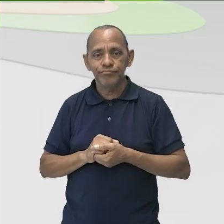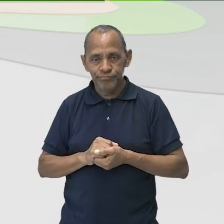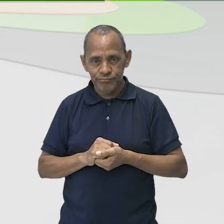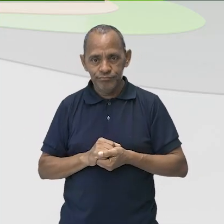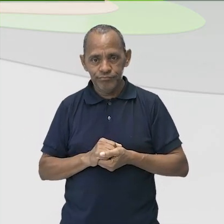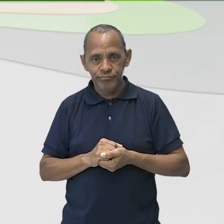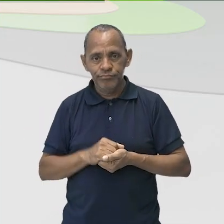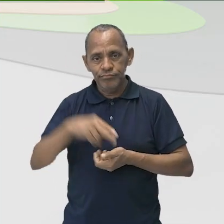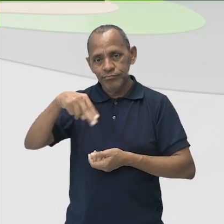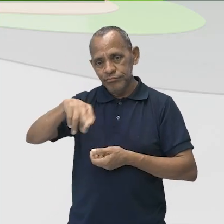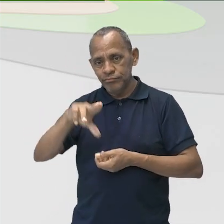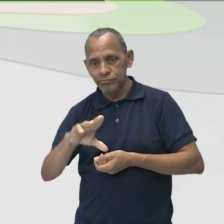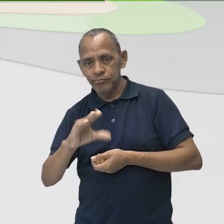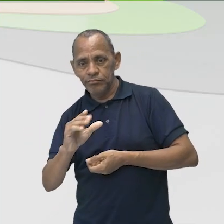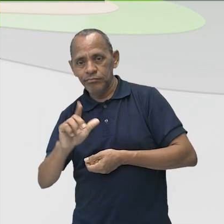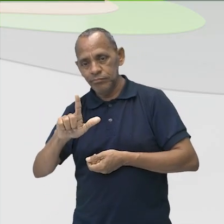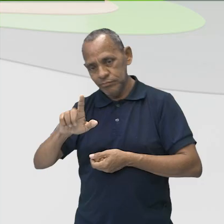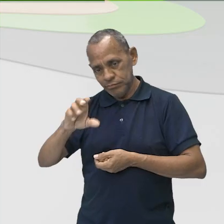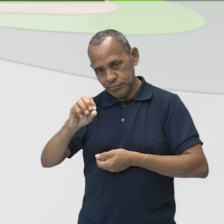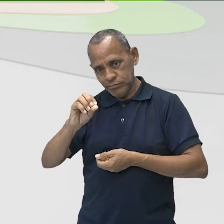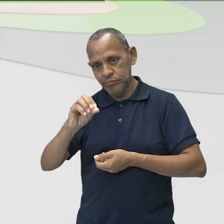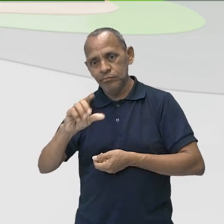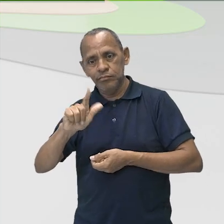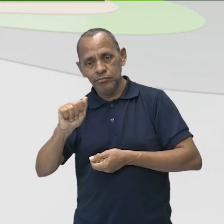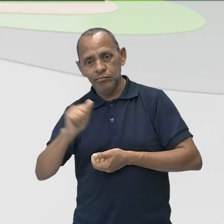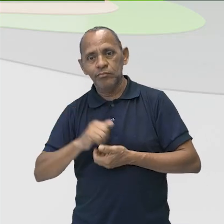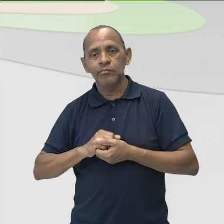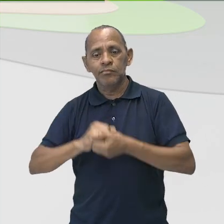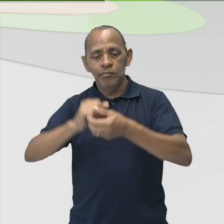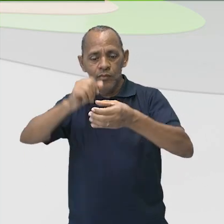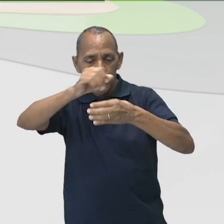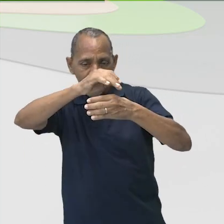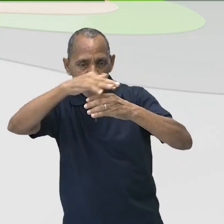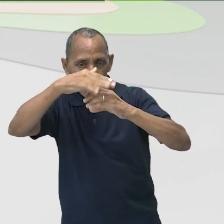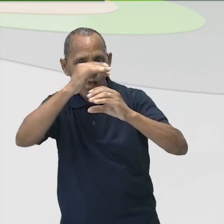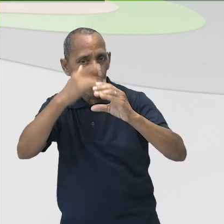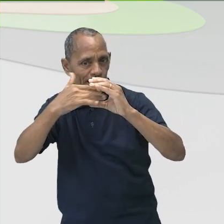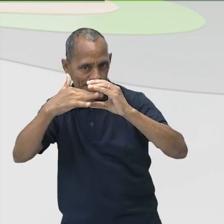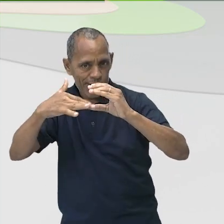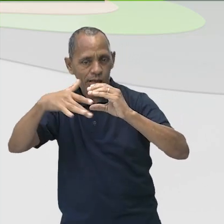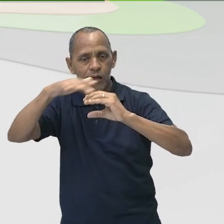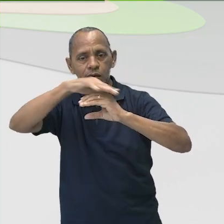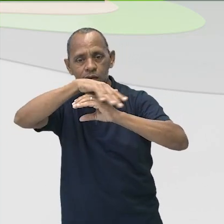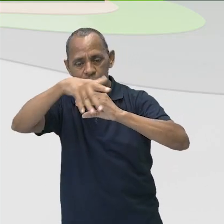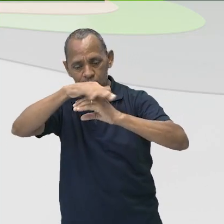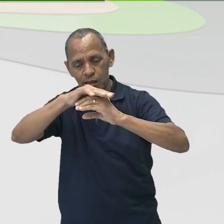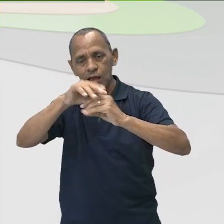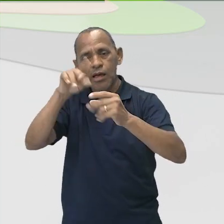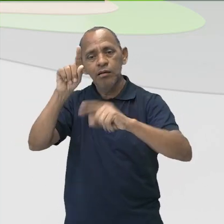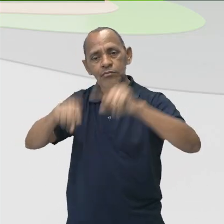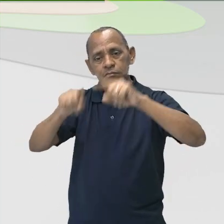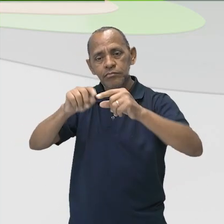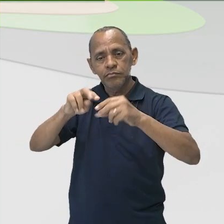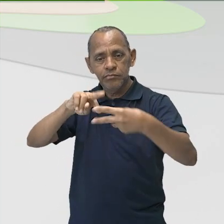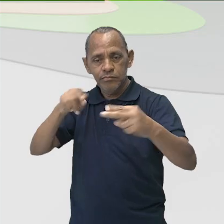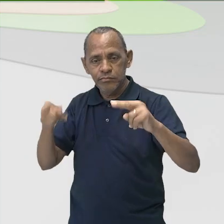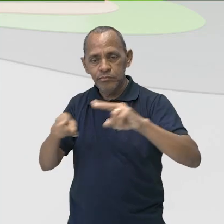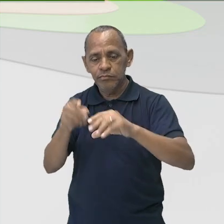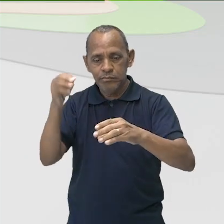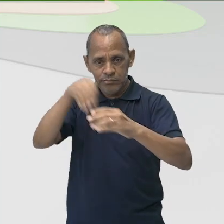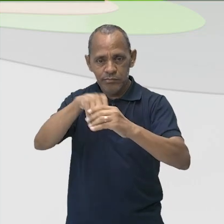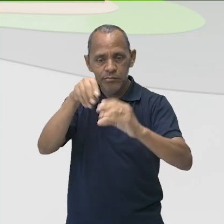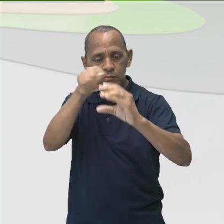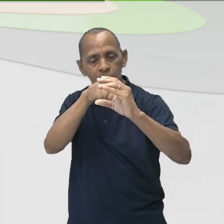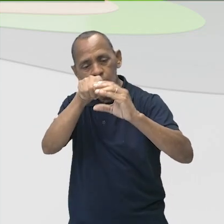nuclear e o desaparecimento do núcleo. Envelope nuclear é justamente a membrana que envolve o material genético e forma